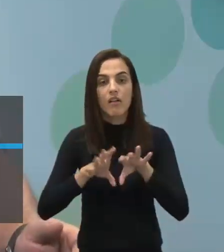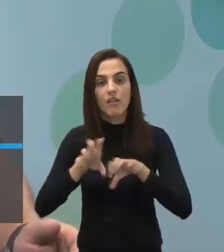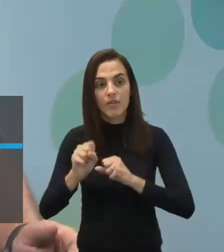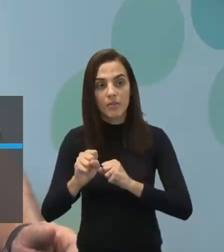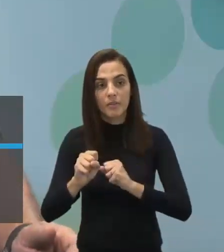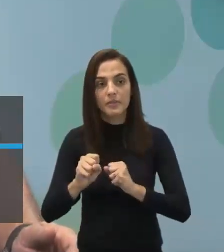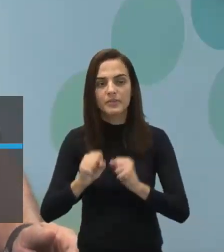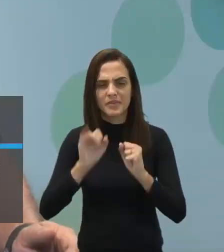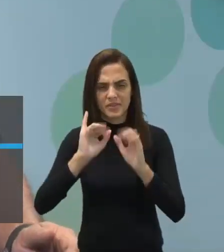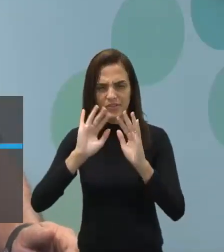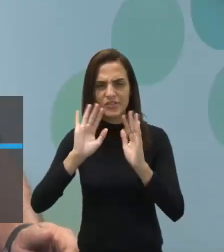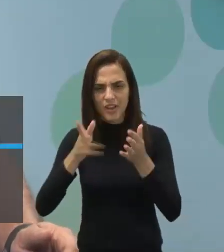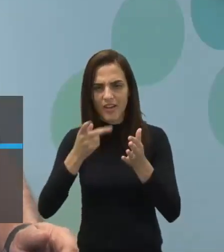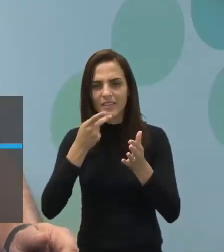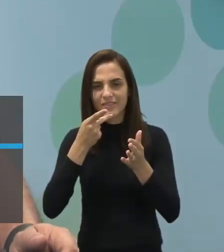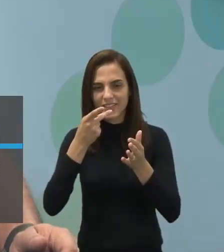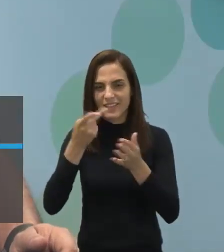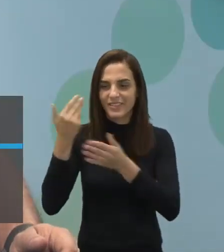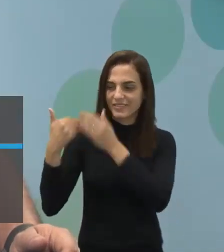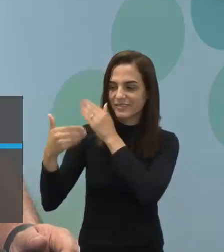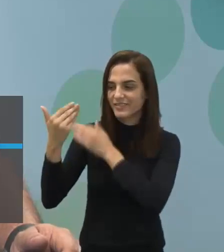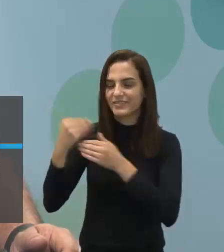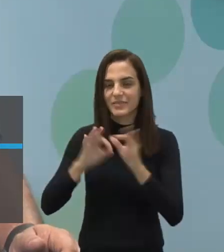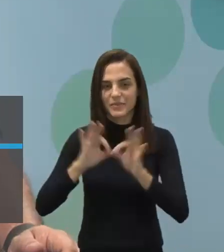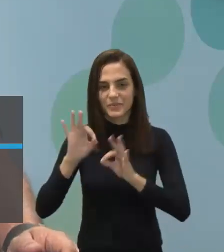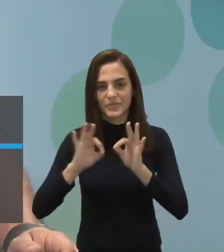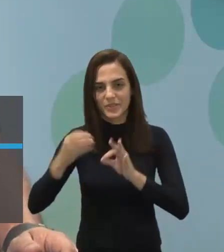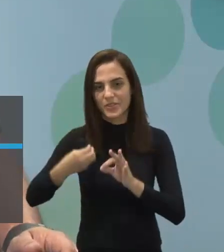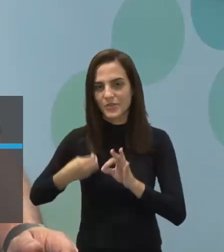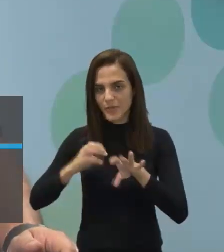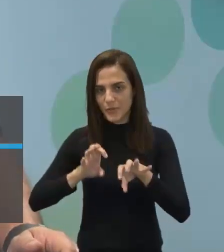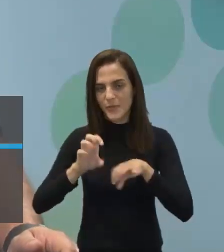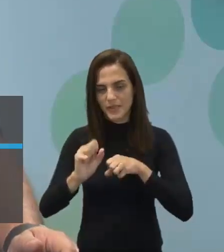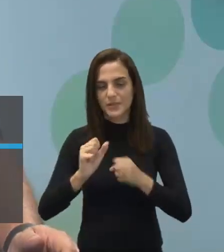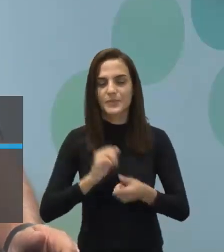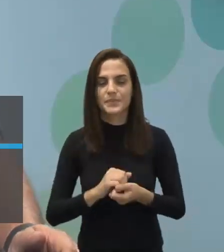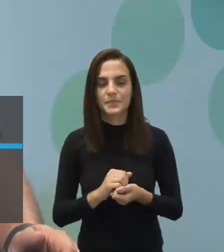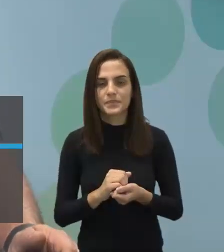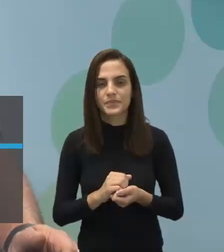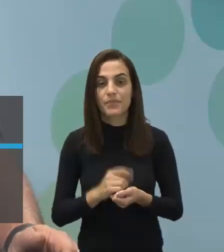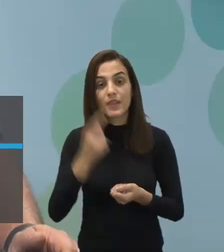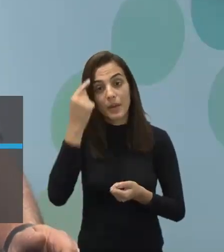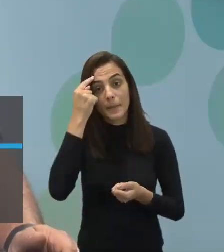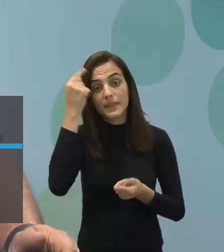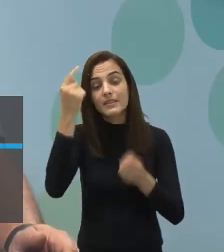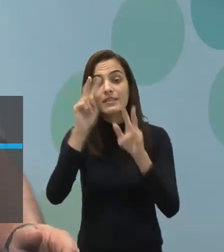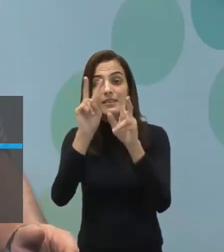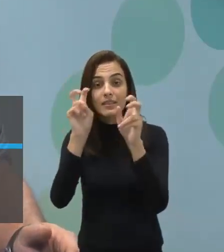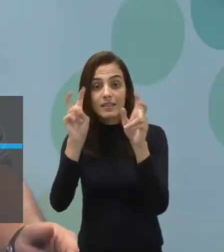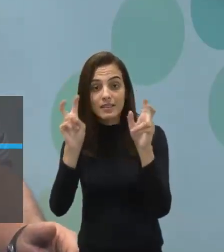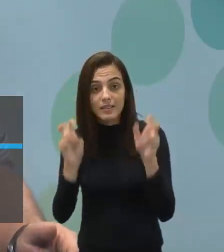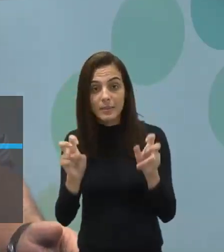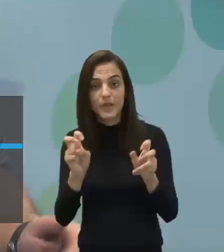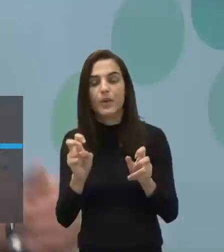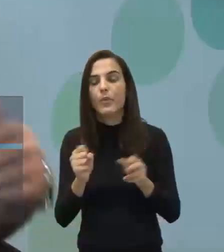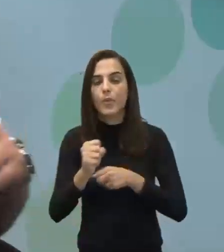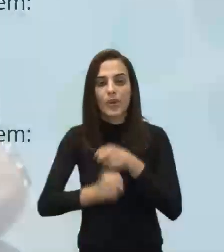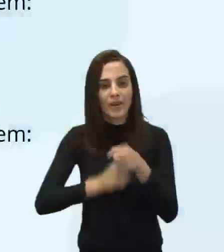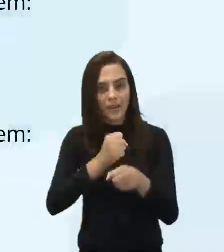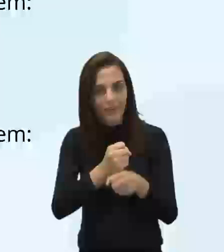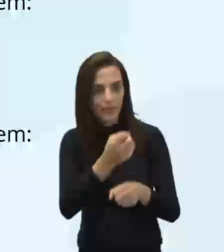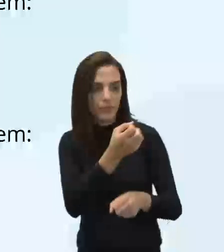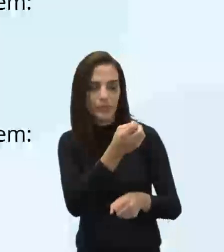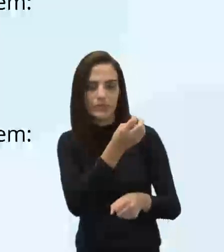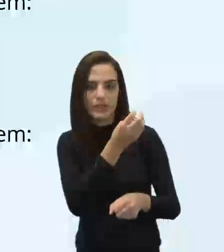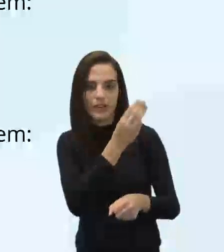a gente já disse isso na outra formação de projeto de vida, lá atrás, que ele é pensado em temáticas por ano e série. Então, na tela aí, vocês vão